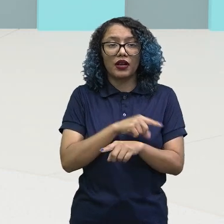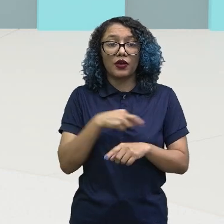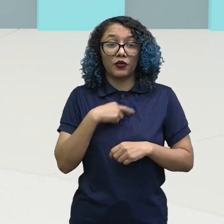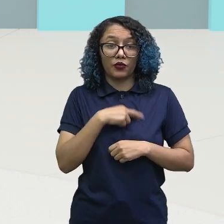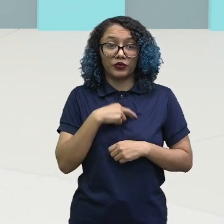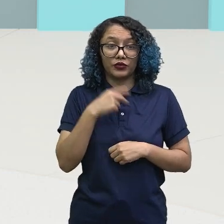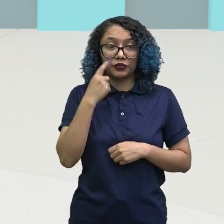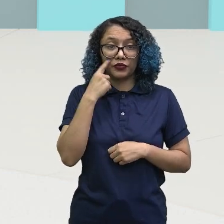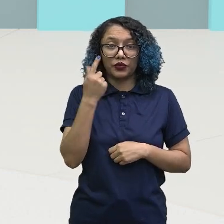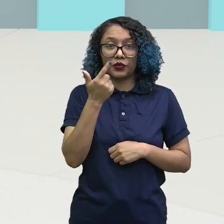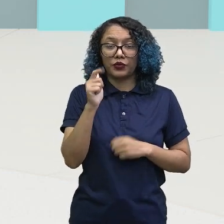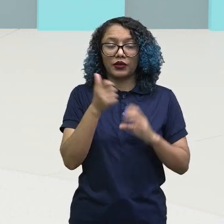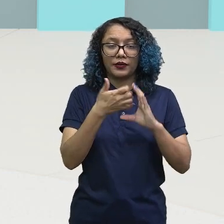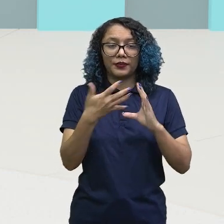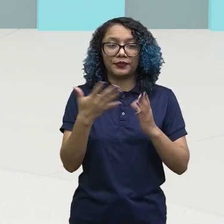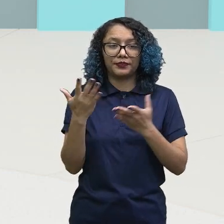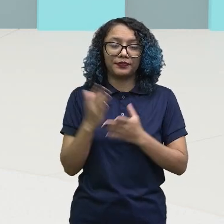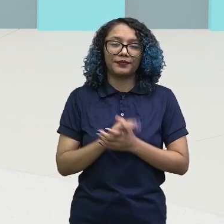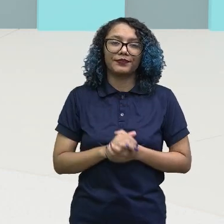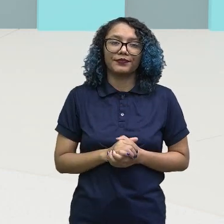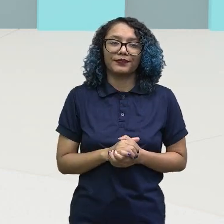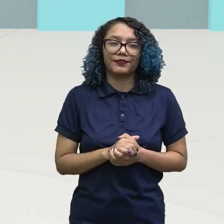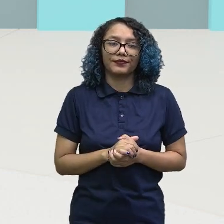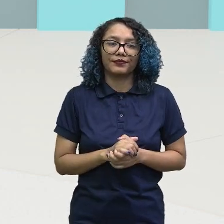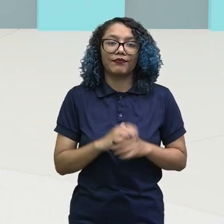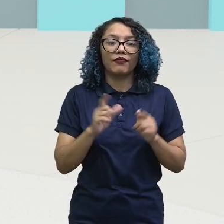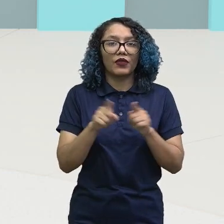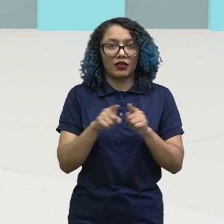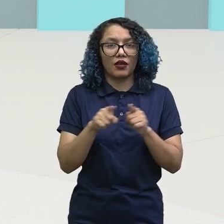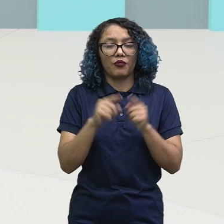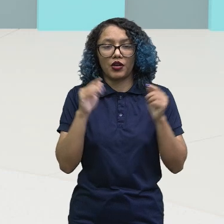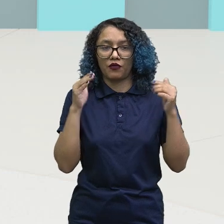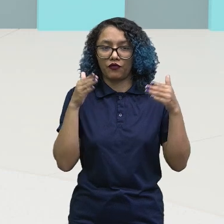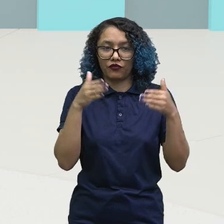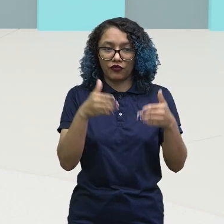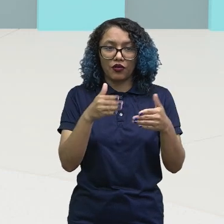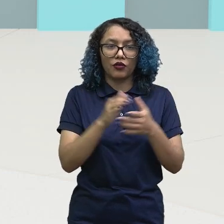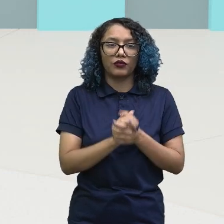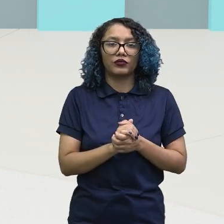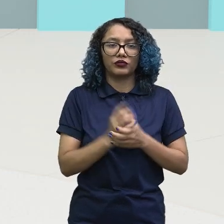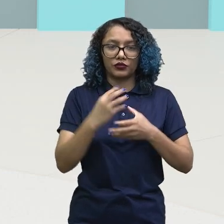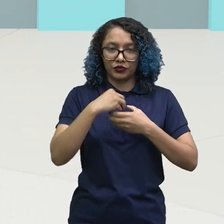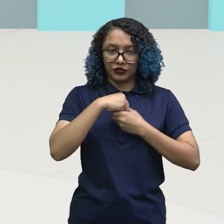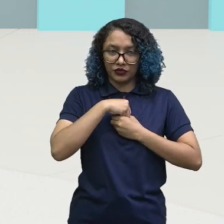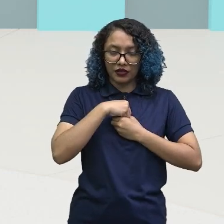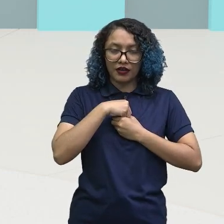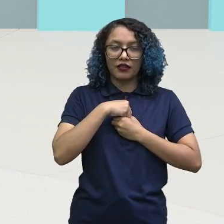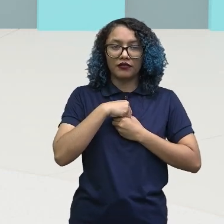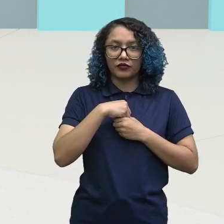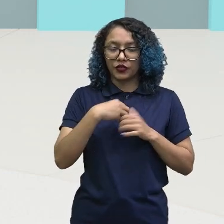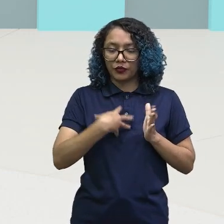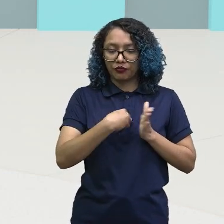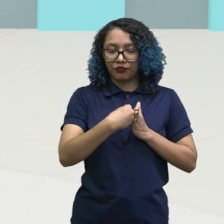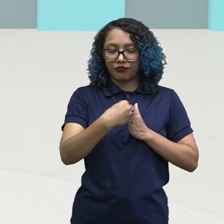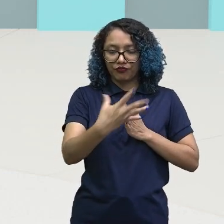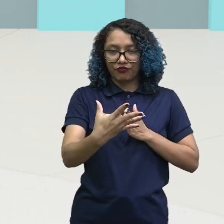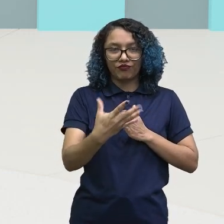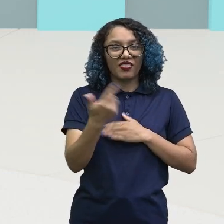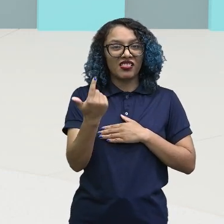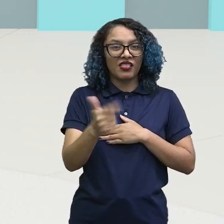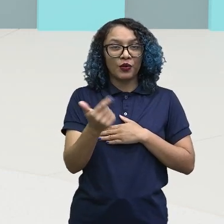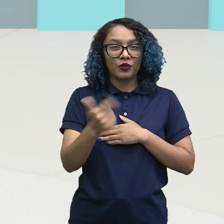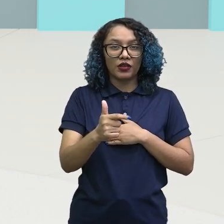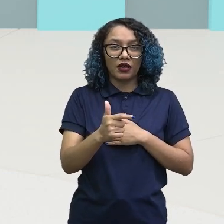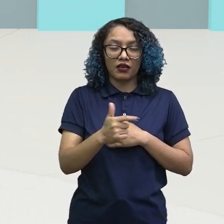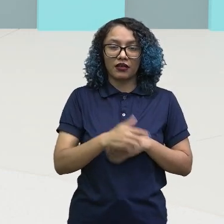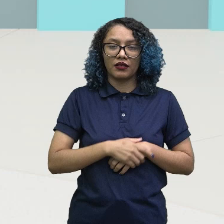próxima característica. Vai também ter objetividade, a ausência da subjetividade do eu lírico, ou seja,